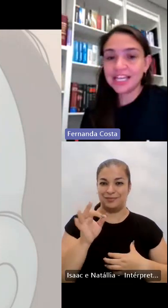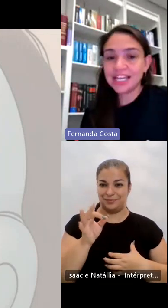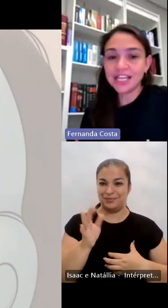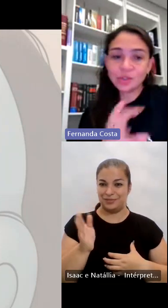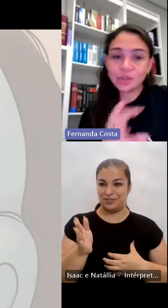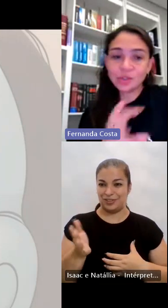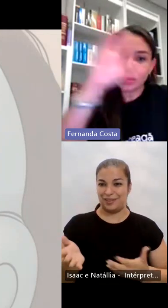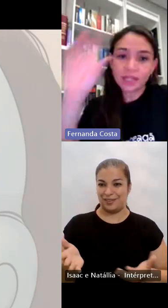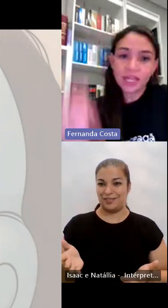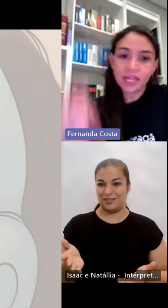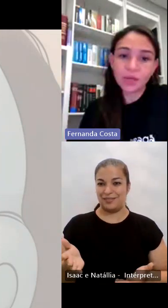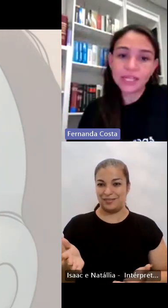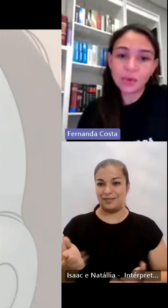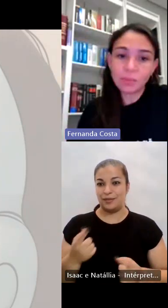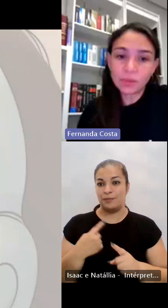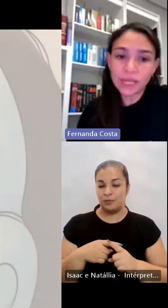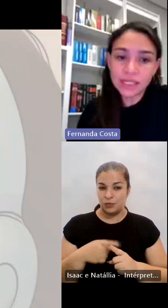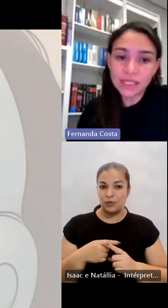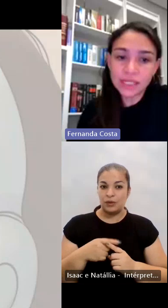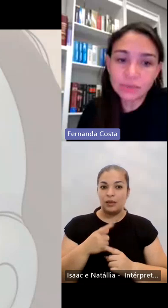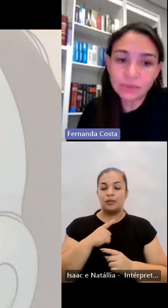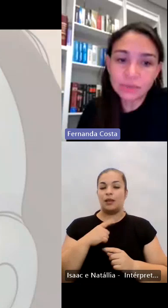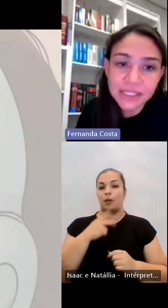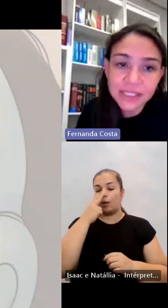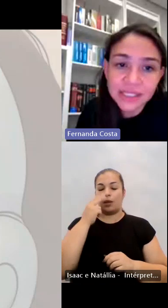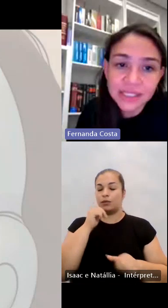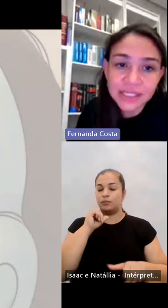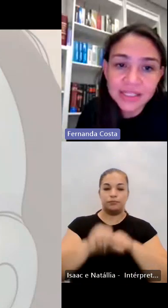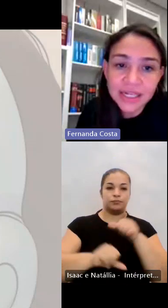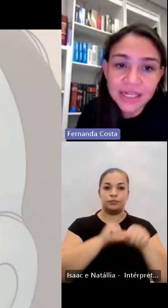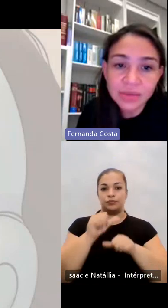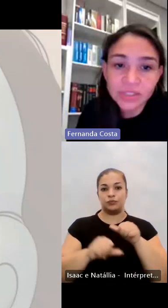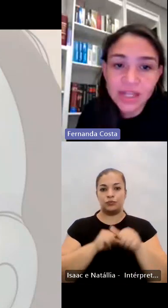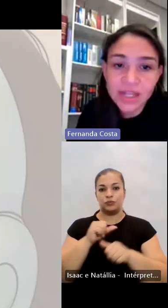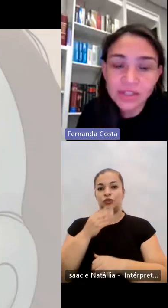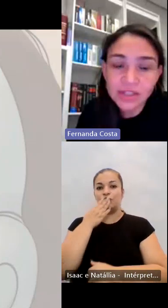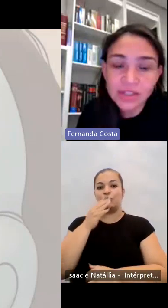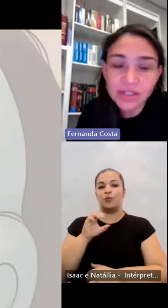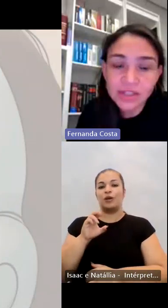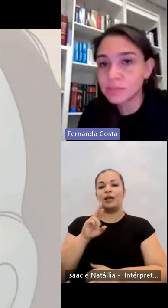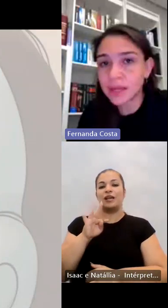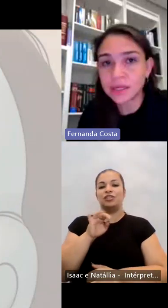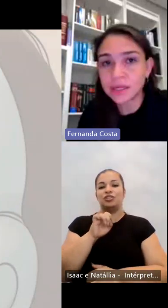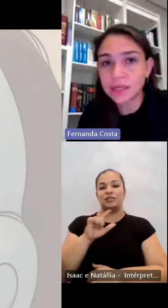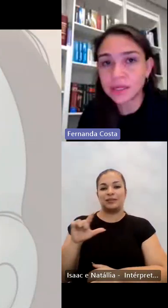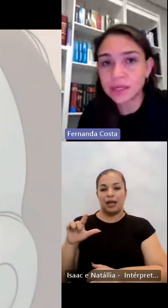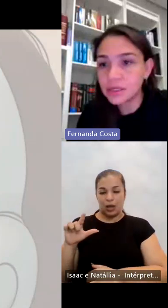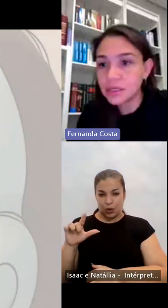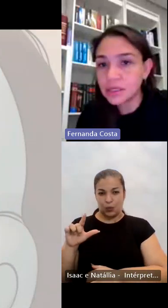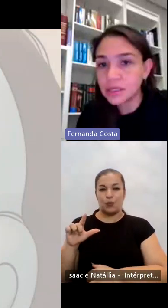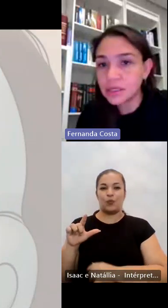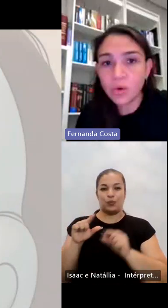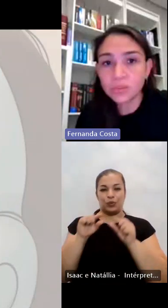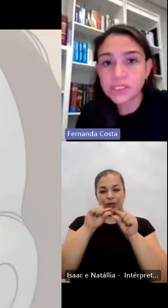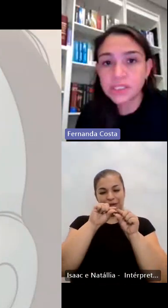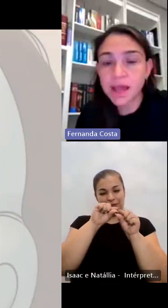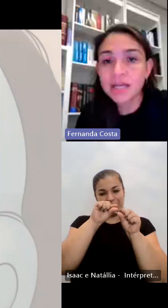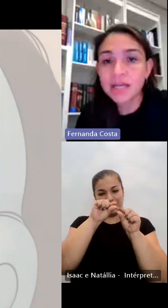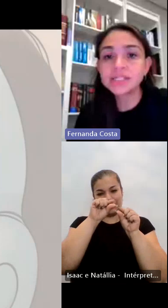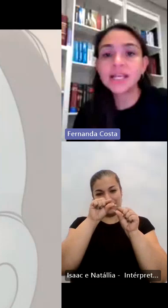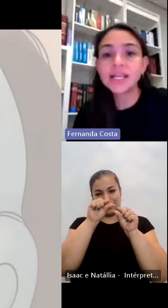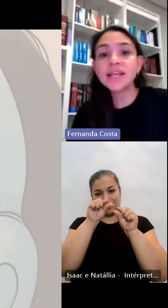E aí, isso é porque eu tenho ali uma alteração nesses cristais que eles são deslocados para